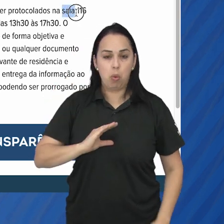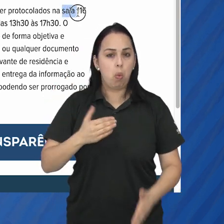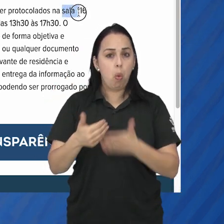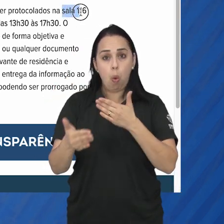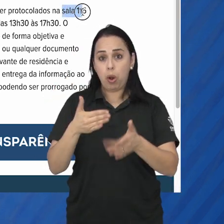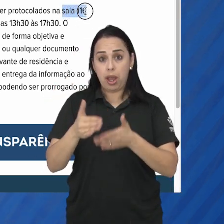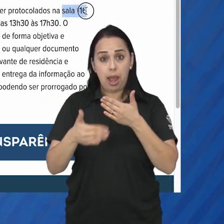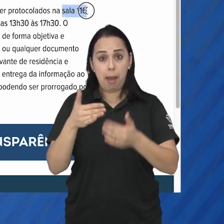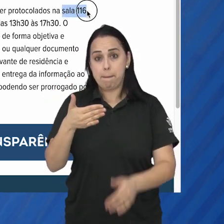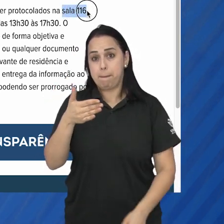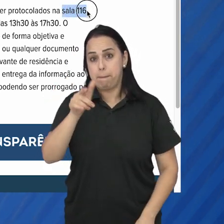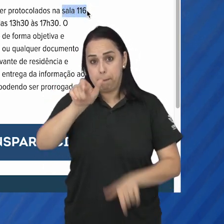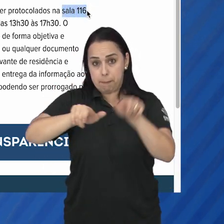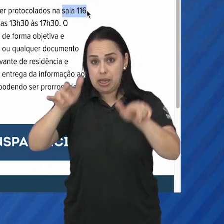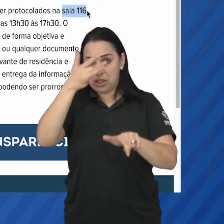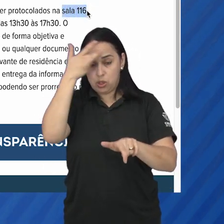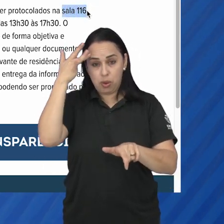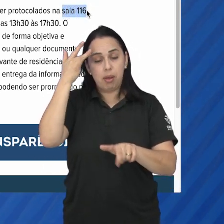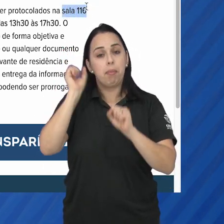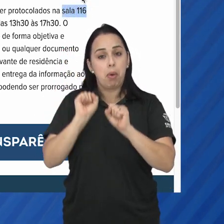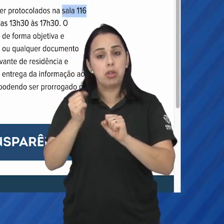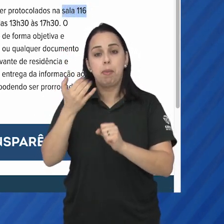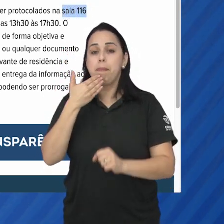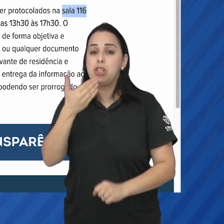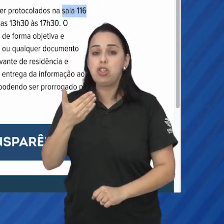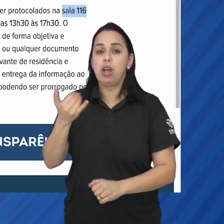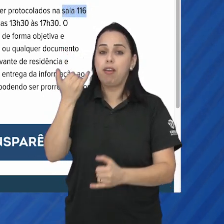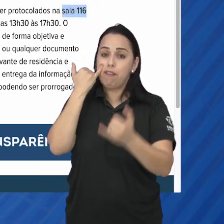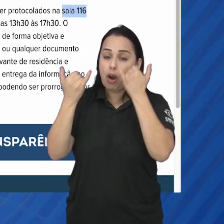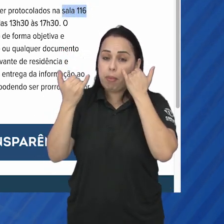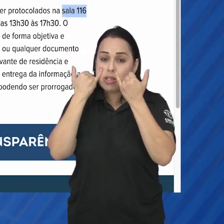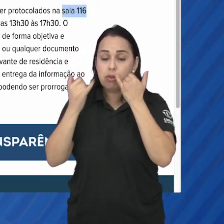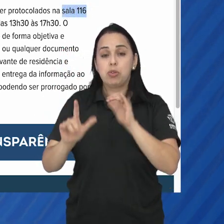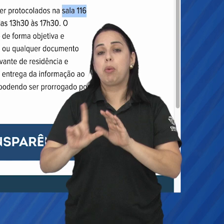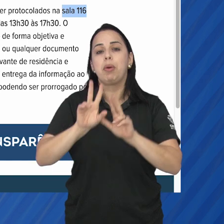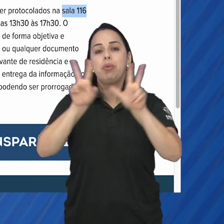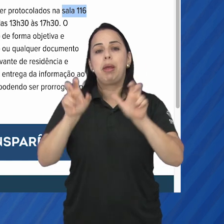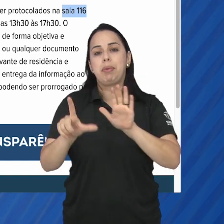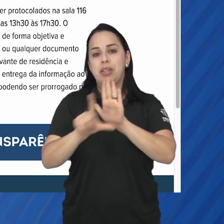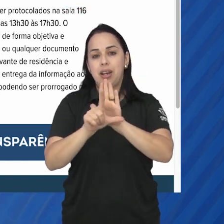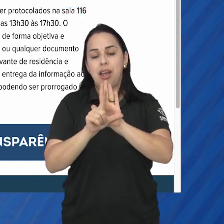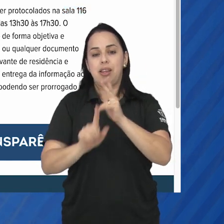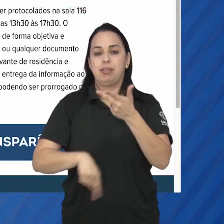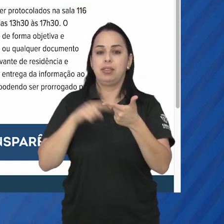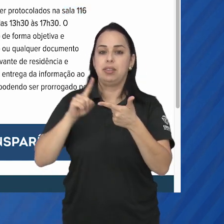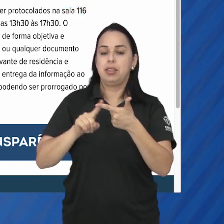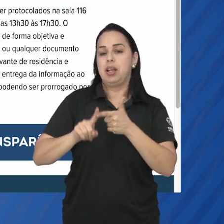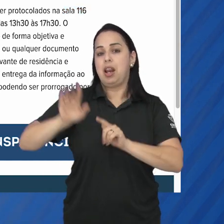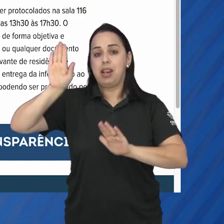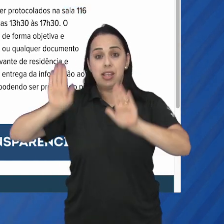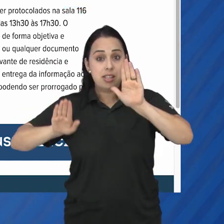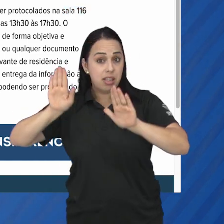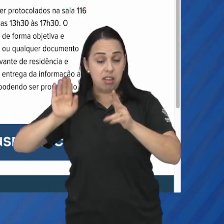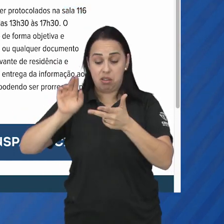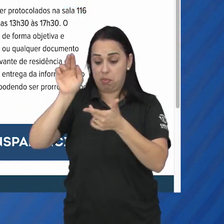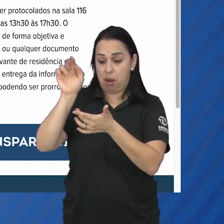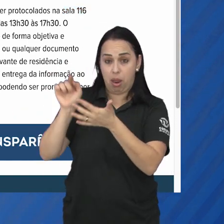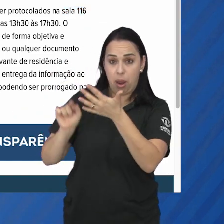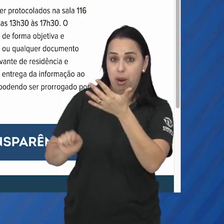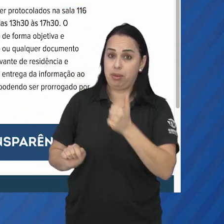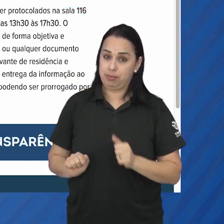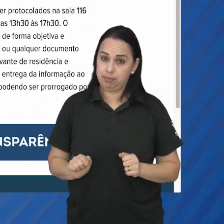onde qualquer morador pode solicitar informações a respeito de leis, despesas, licitações, entre